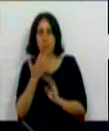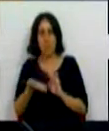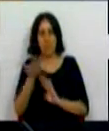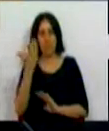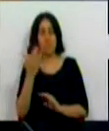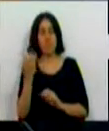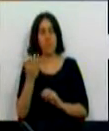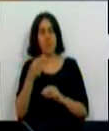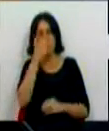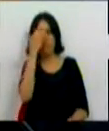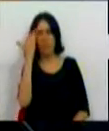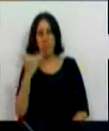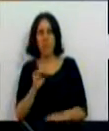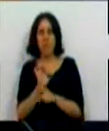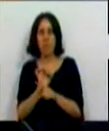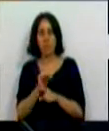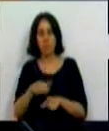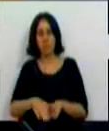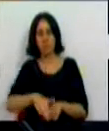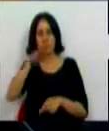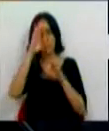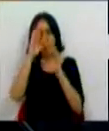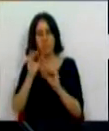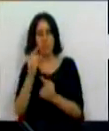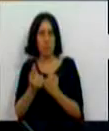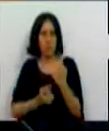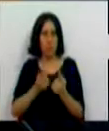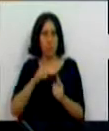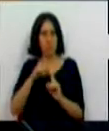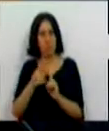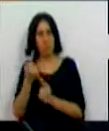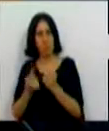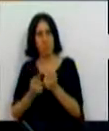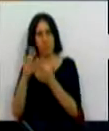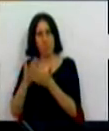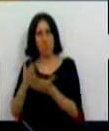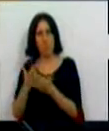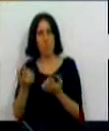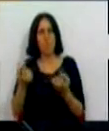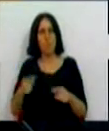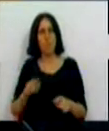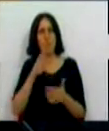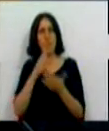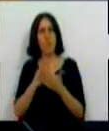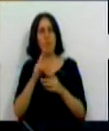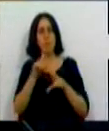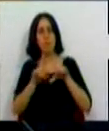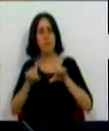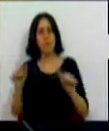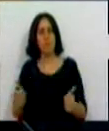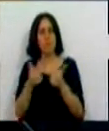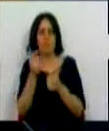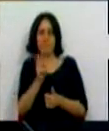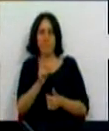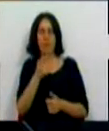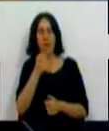grandes dificuldades em certos percursos educativos e em certos anos de escolaridade. Não basta melhorar as estatísticas, é